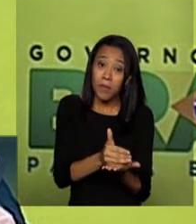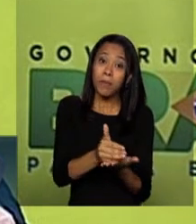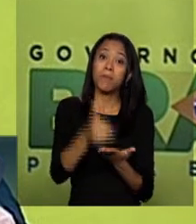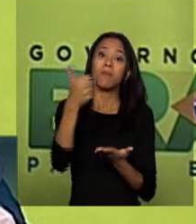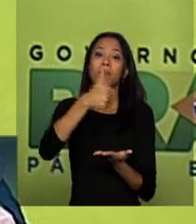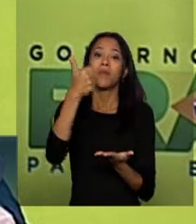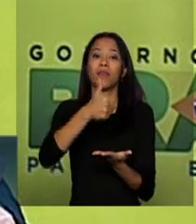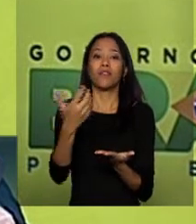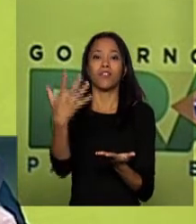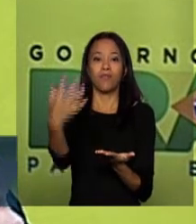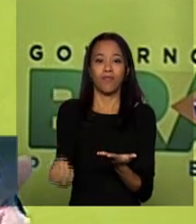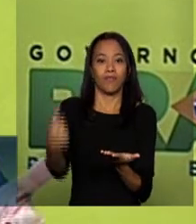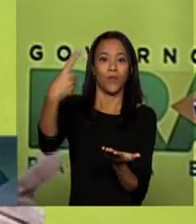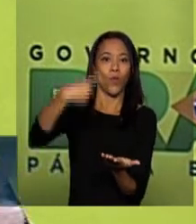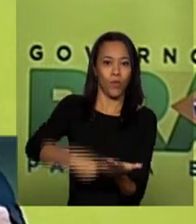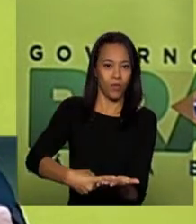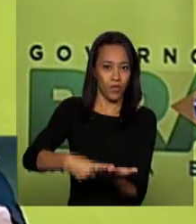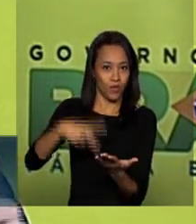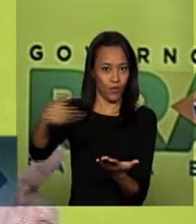bastante importante para nós.